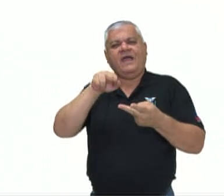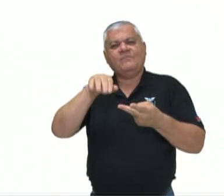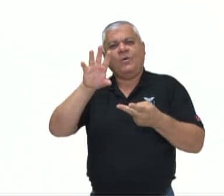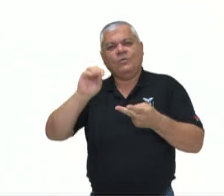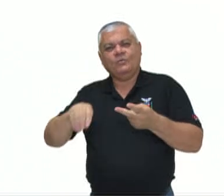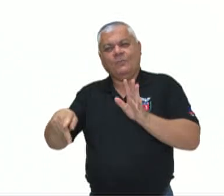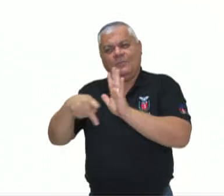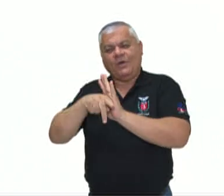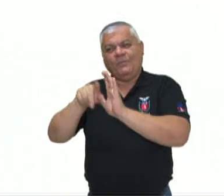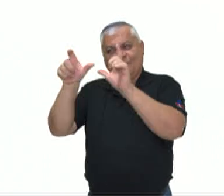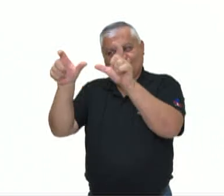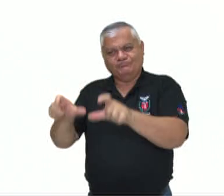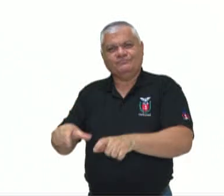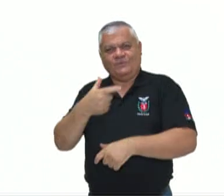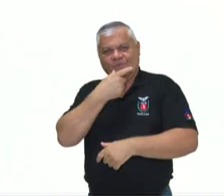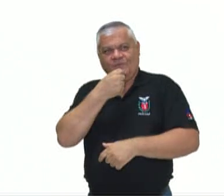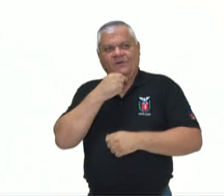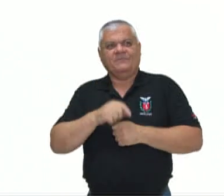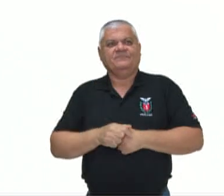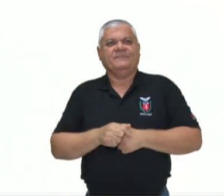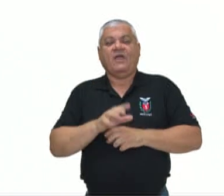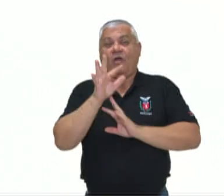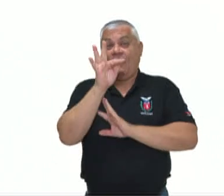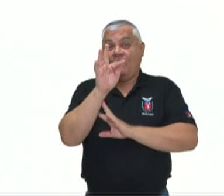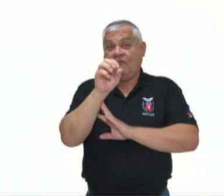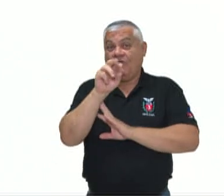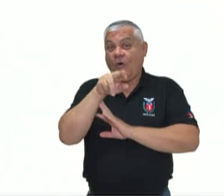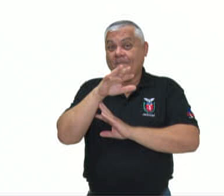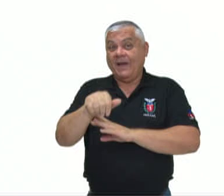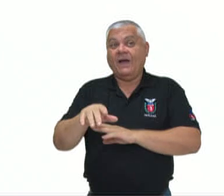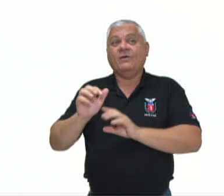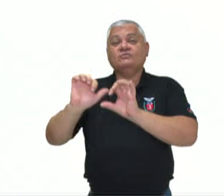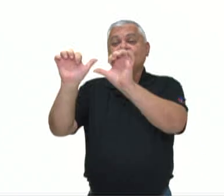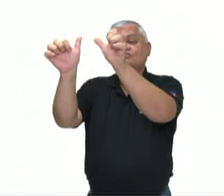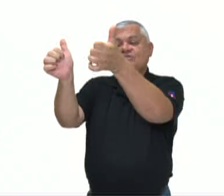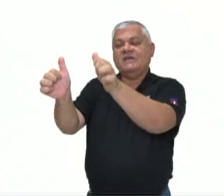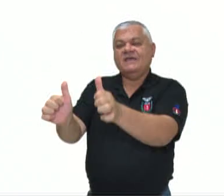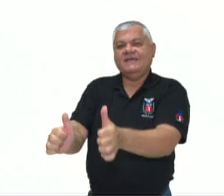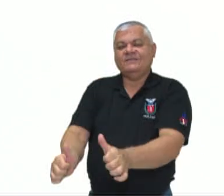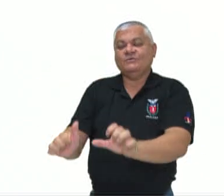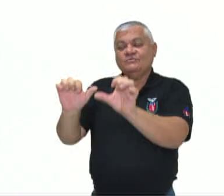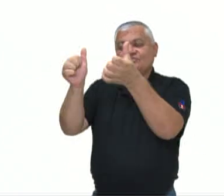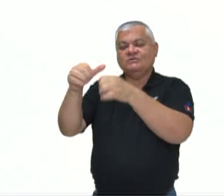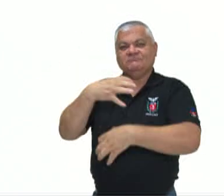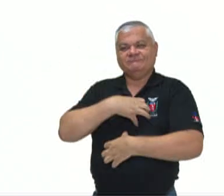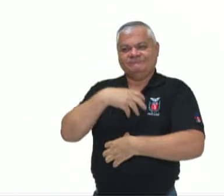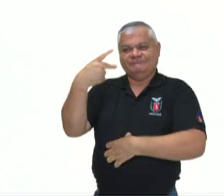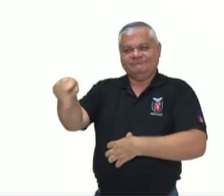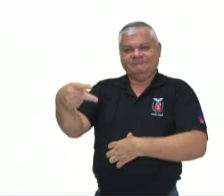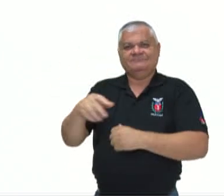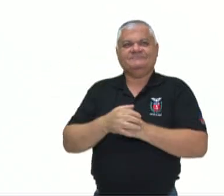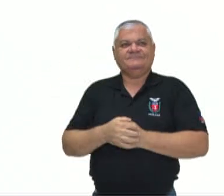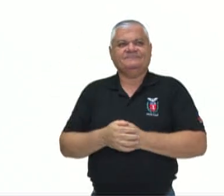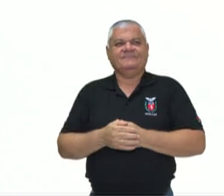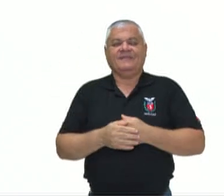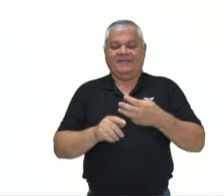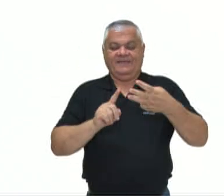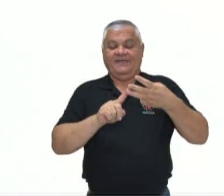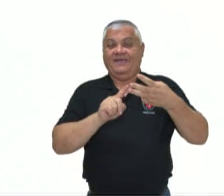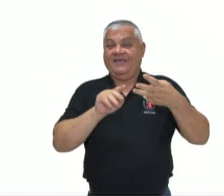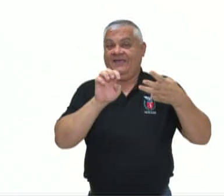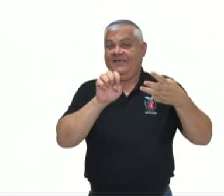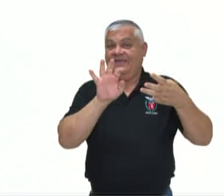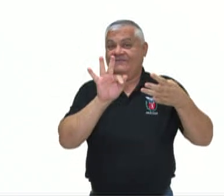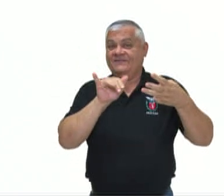o homem. A causa formal, aquilo que a coisa tende a ser, a forma do ser humano. A causa eficiente, aquilo